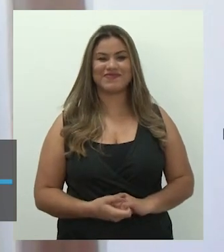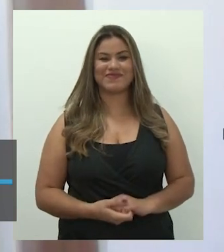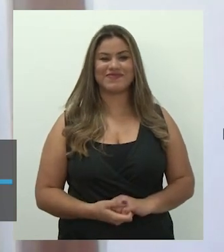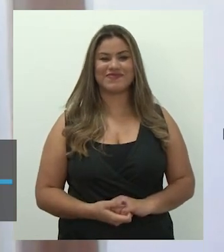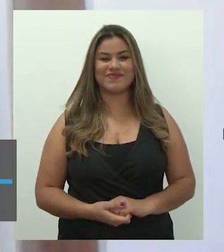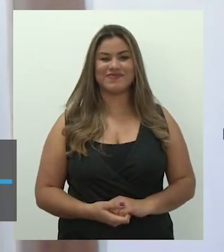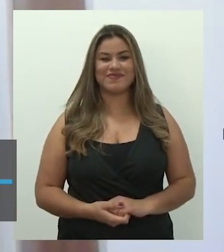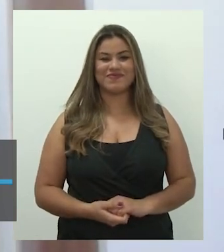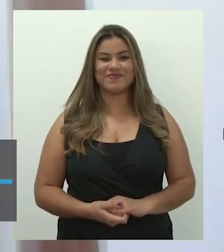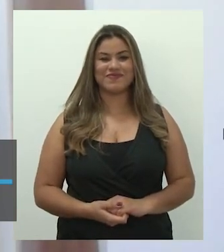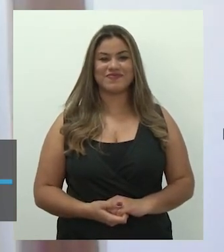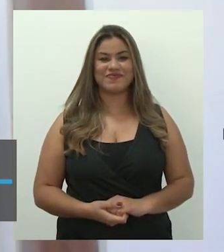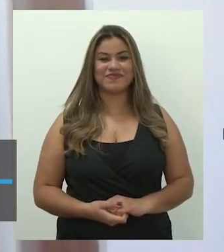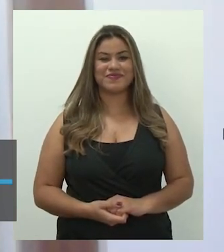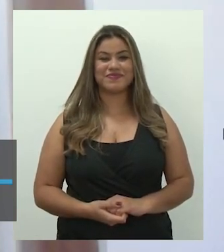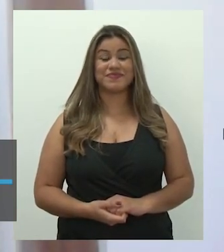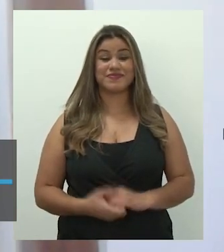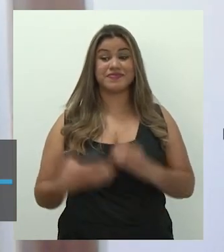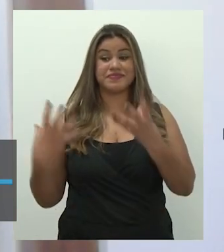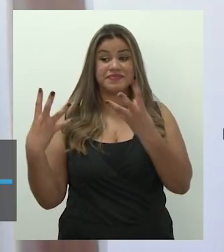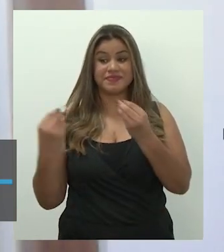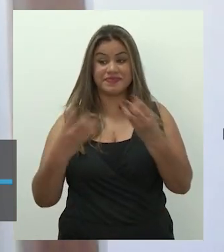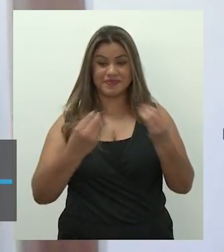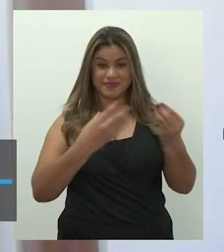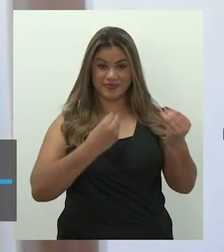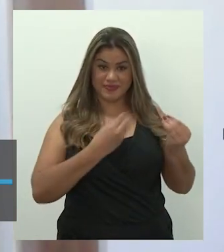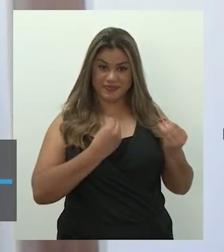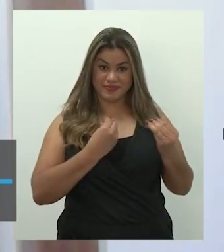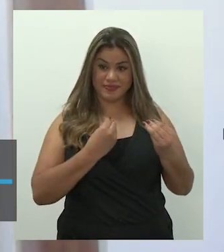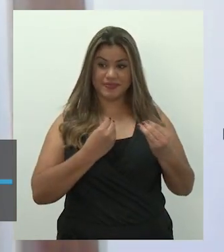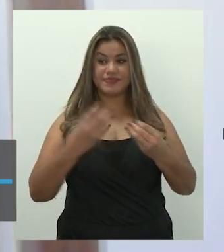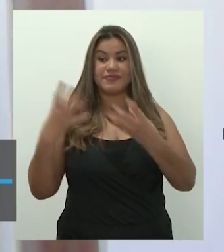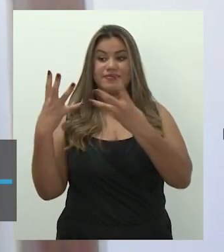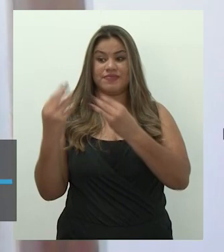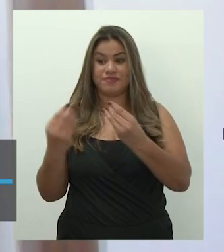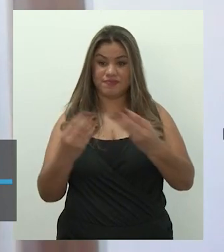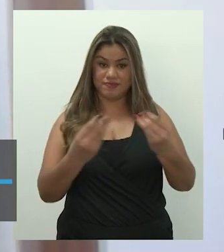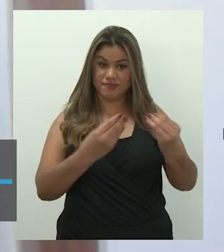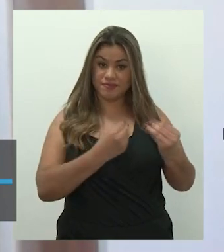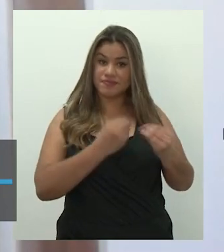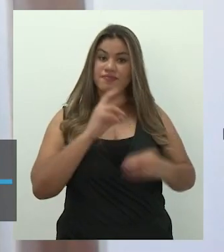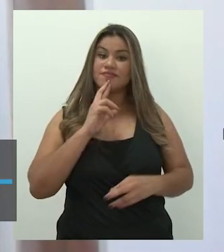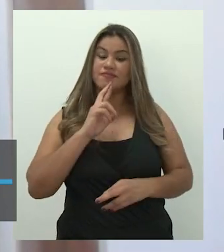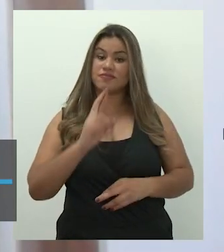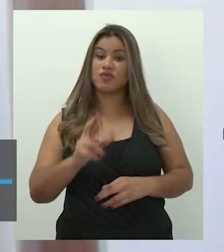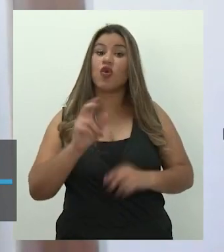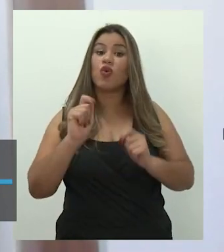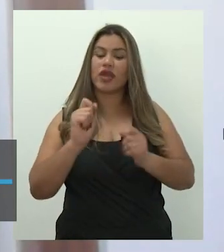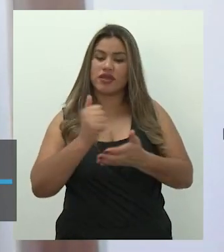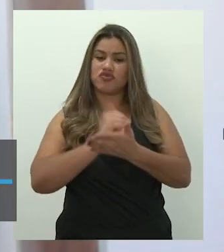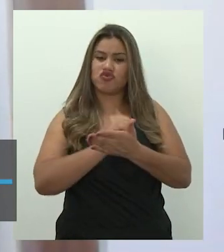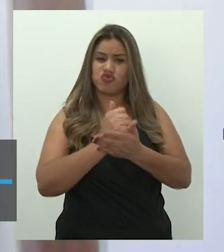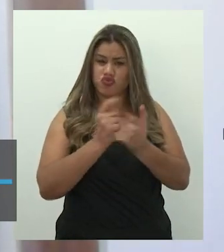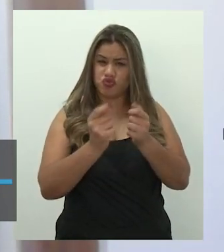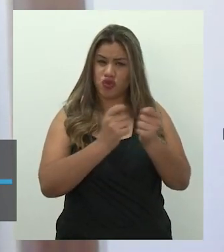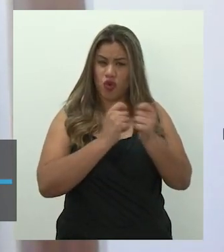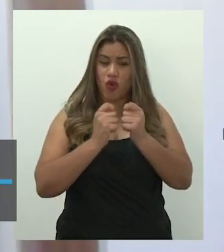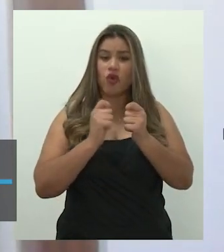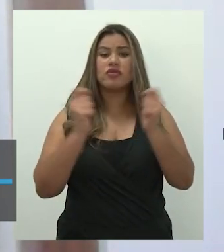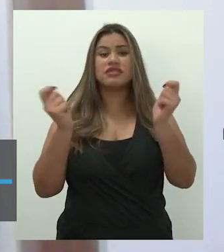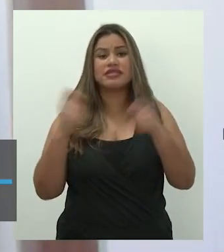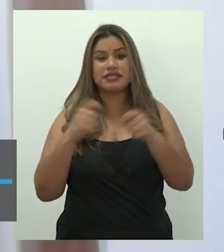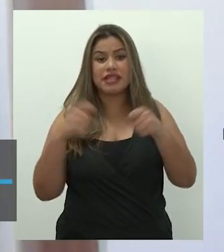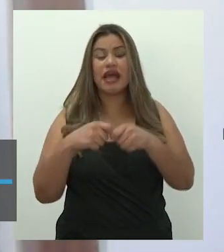vocês. Então vamos lá. A maioria, muitos professores falaram sobre jogos, né? Que facilita aí